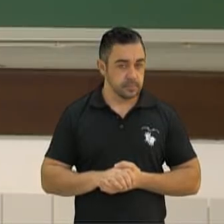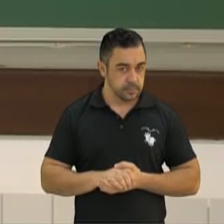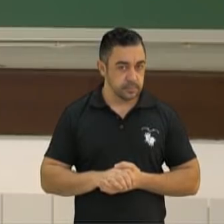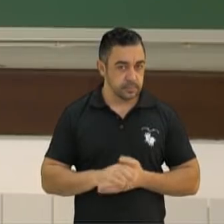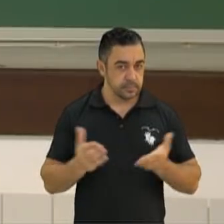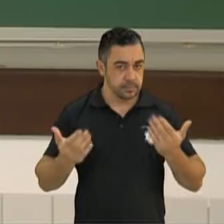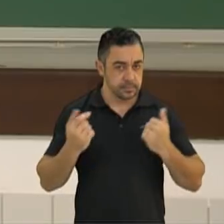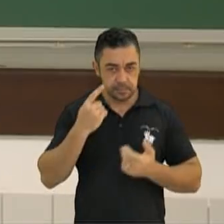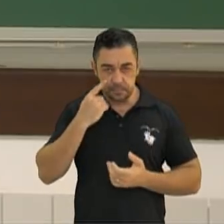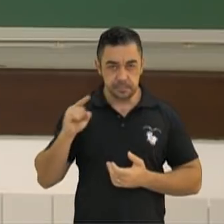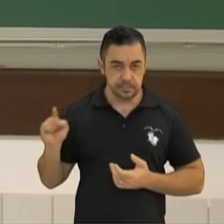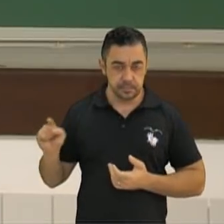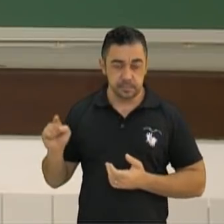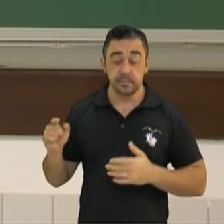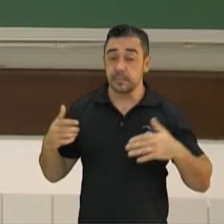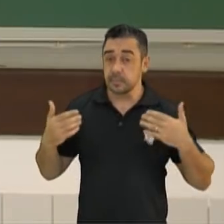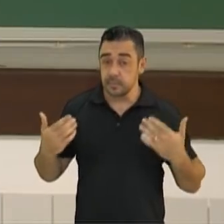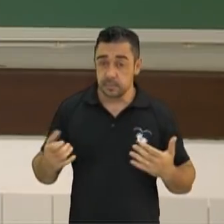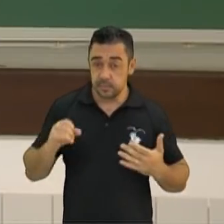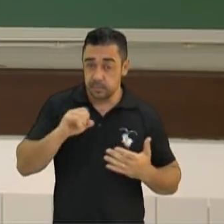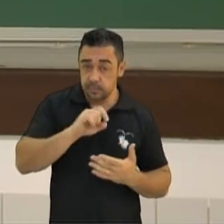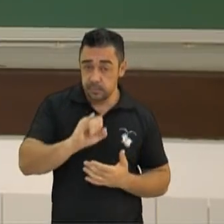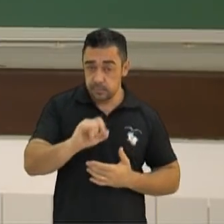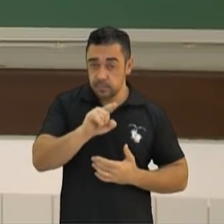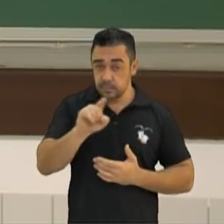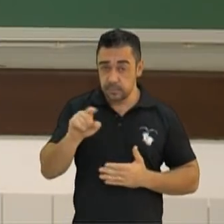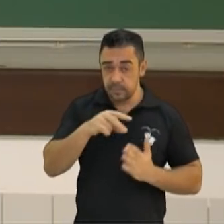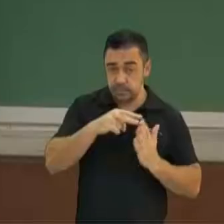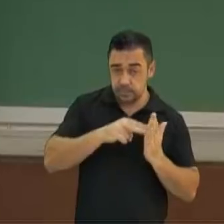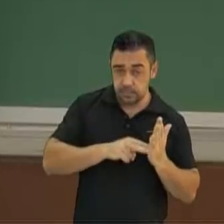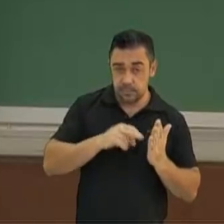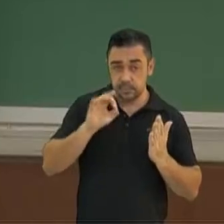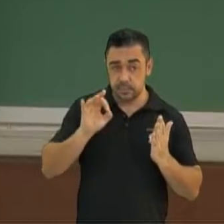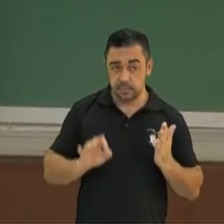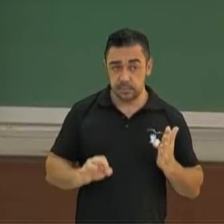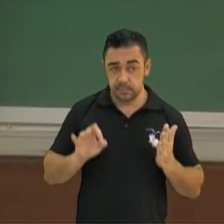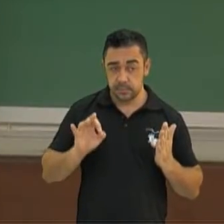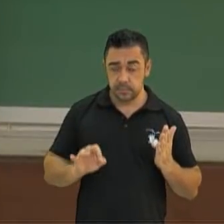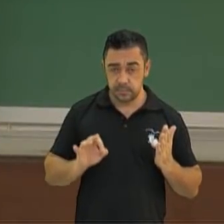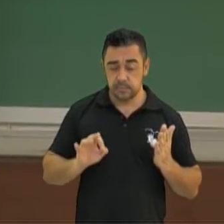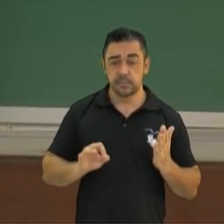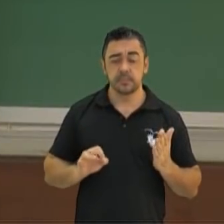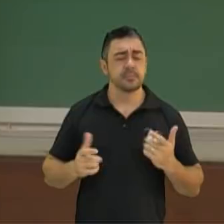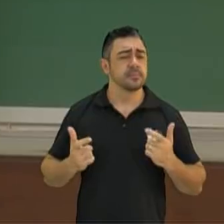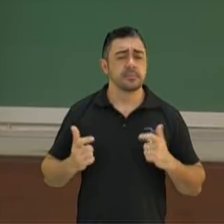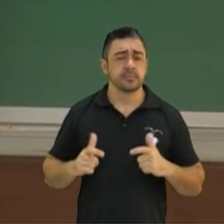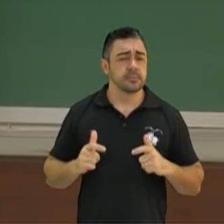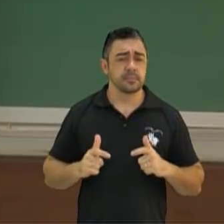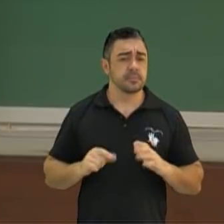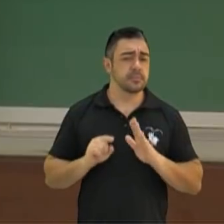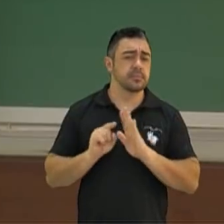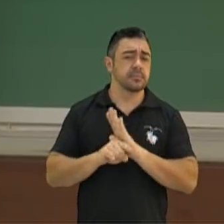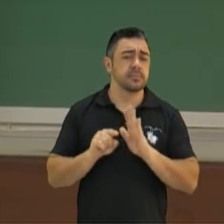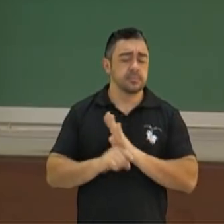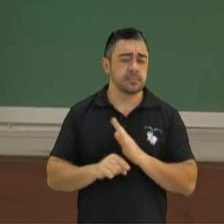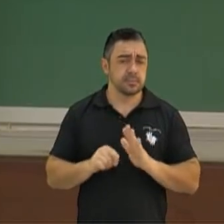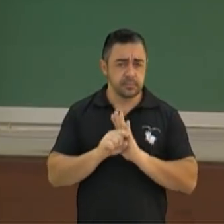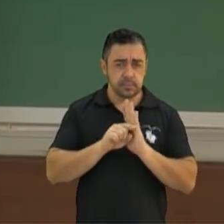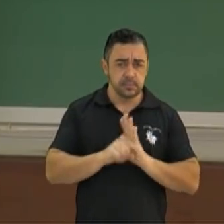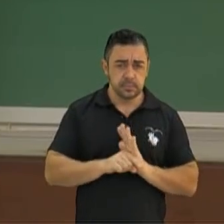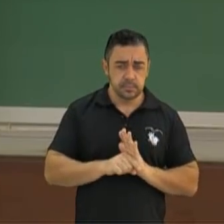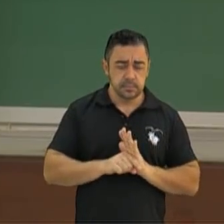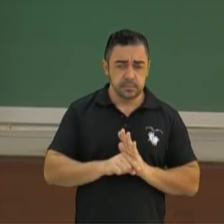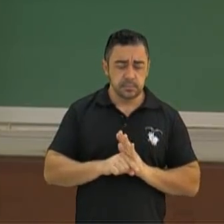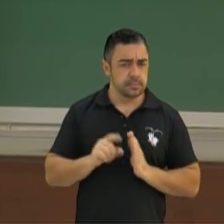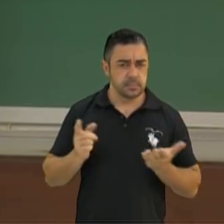Vamos lá? Pessoal, então se vocês leram direitinho essa atividade, ó, aonde é que eles querem fazer essa pesquisa? Eles